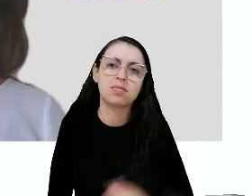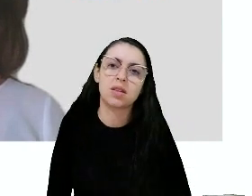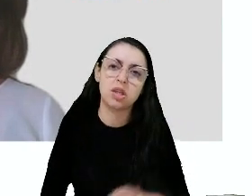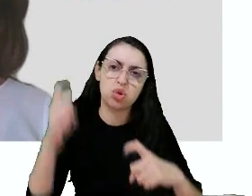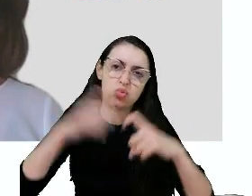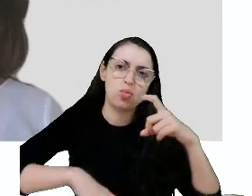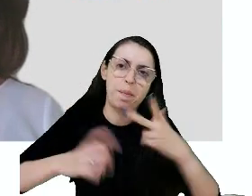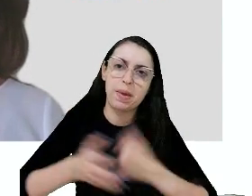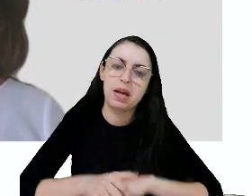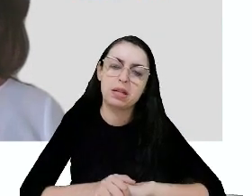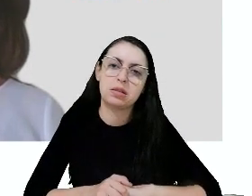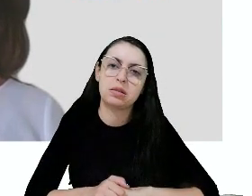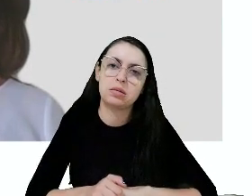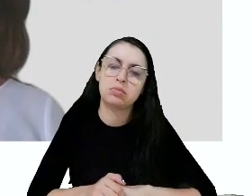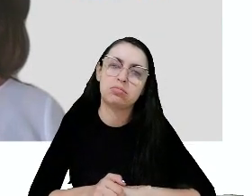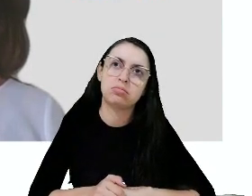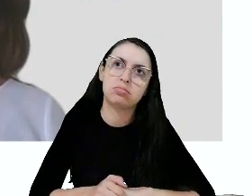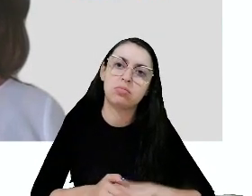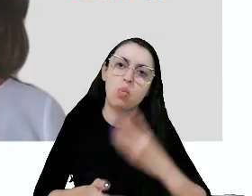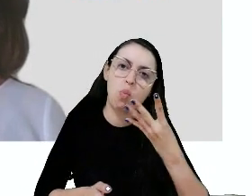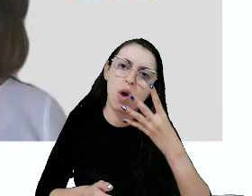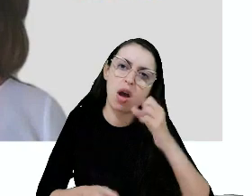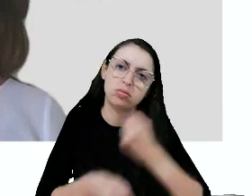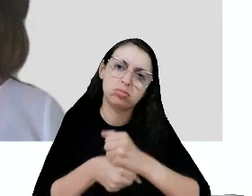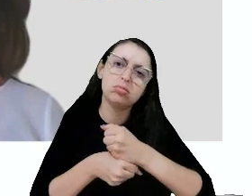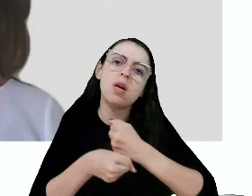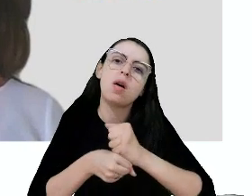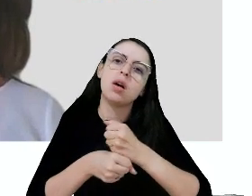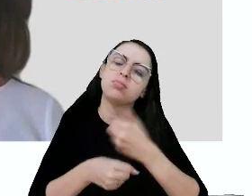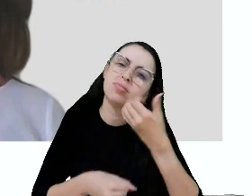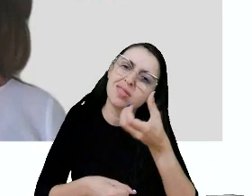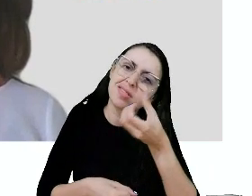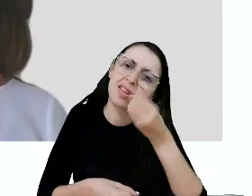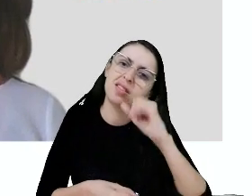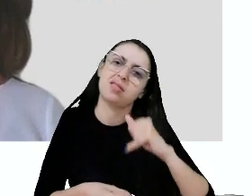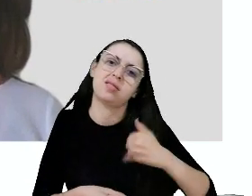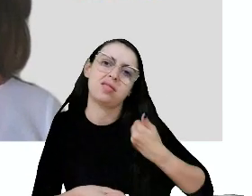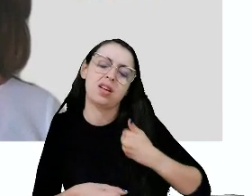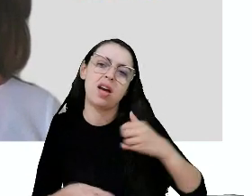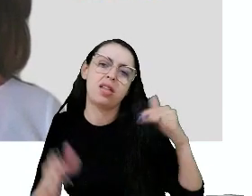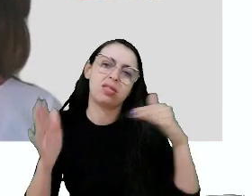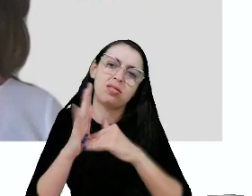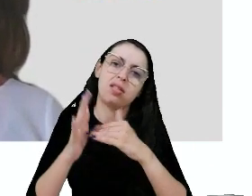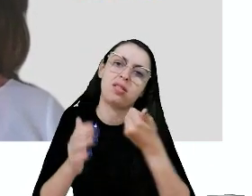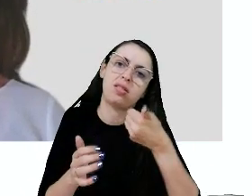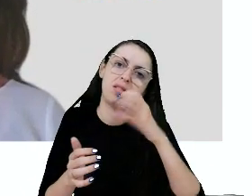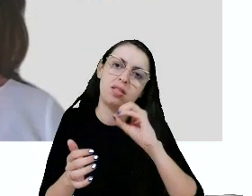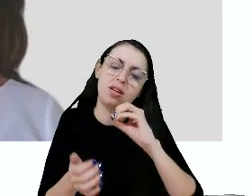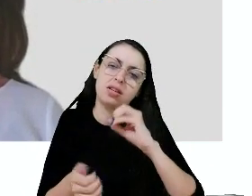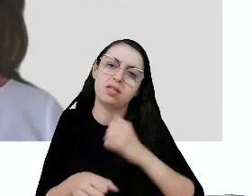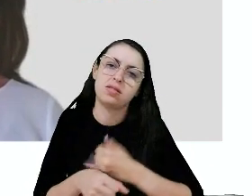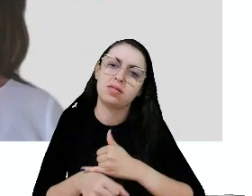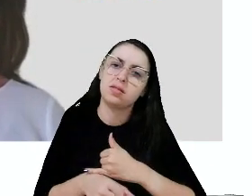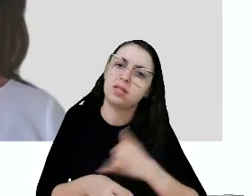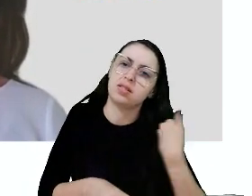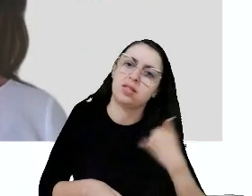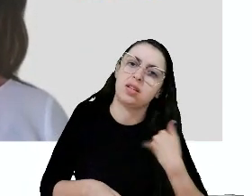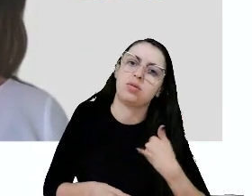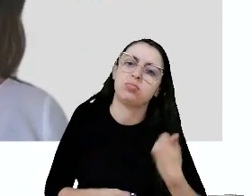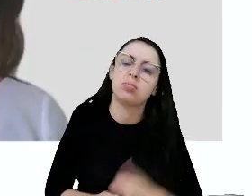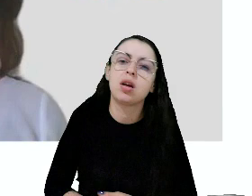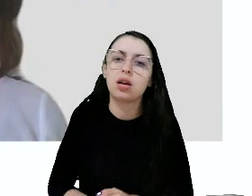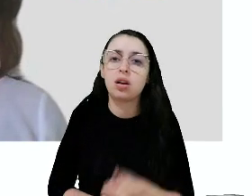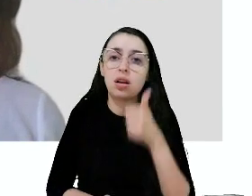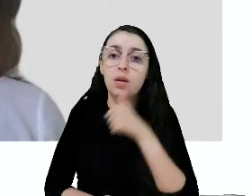sido estuprada durante 4 anos, desde os 6 anos de idade até 10 anos de idade, certo? E